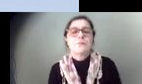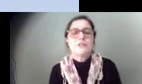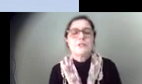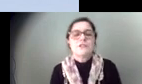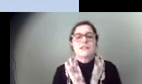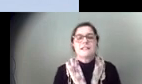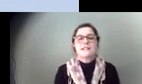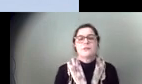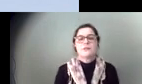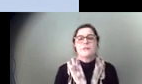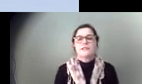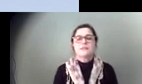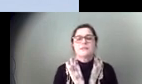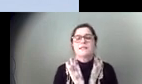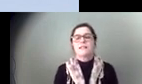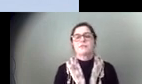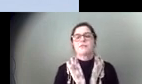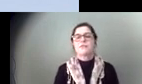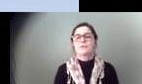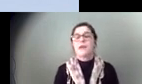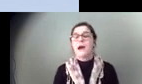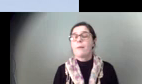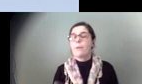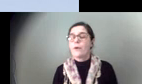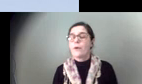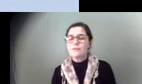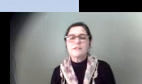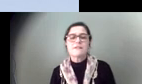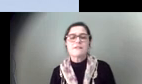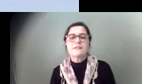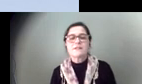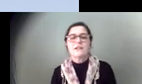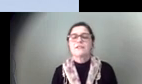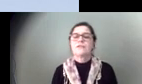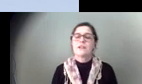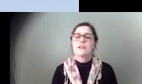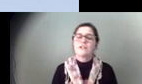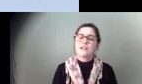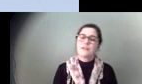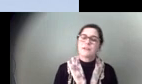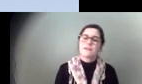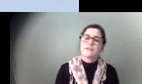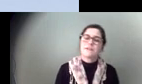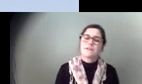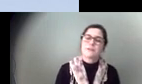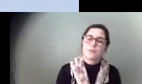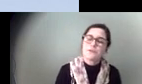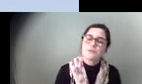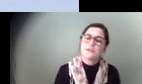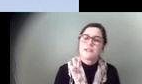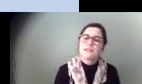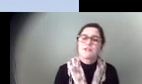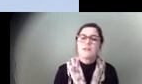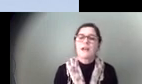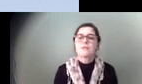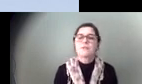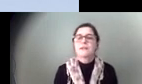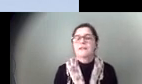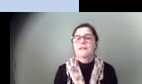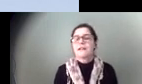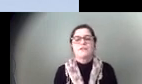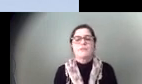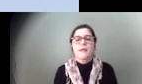Então, depois a gente vai ter essa reunião, né, da equipe gestora após a observação de aula. Então, vai agendar uma entrevista com o professor nesse